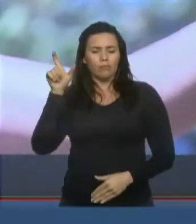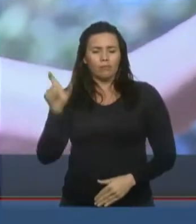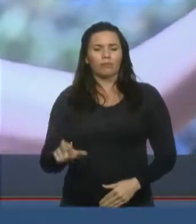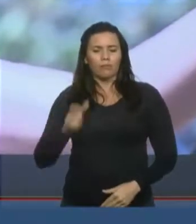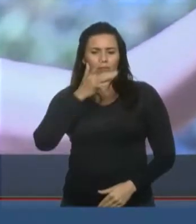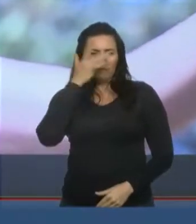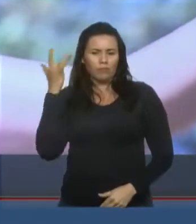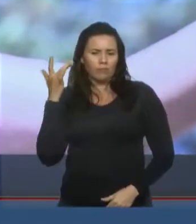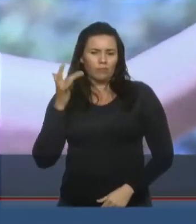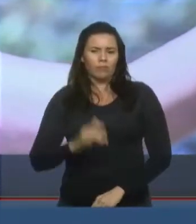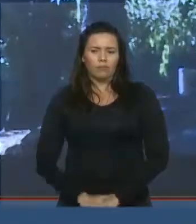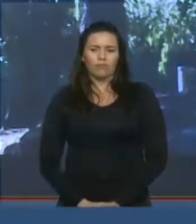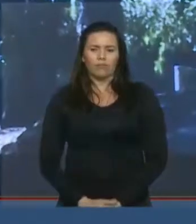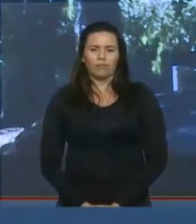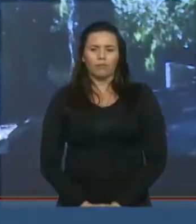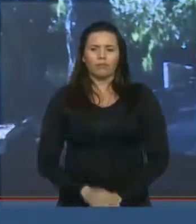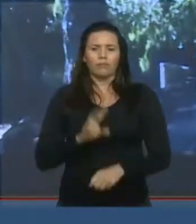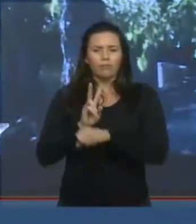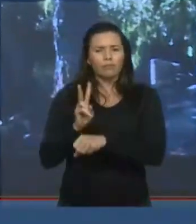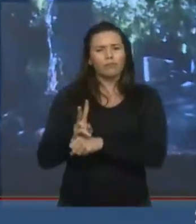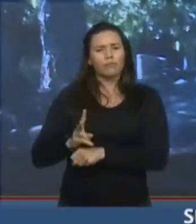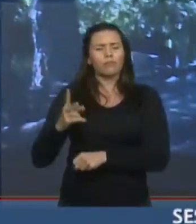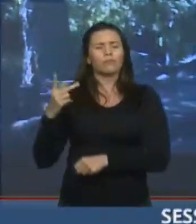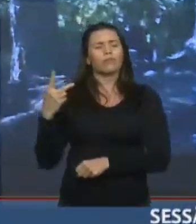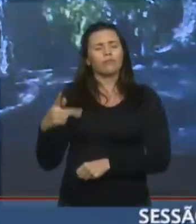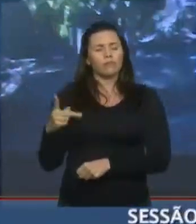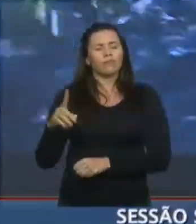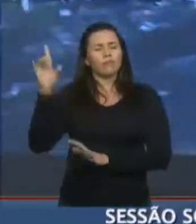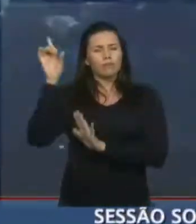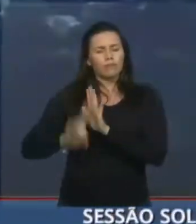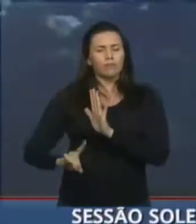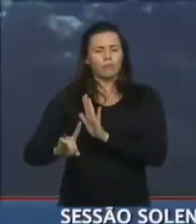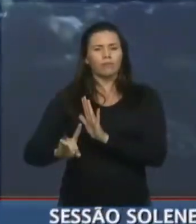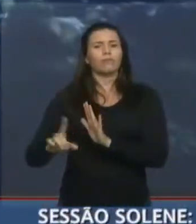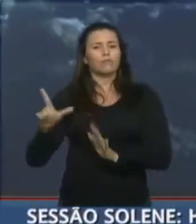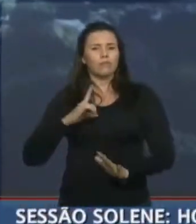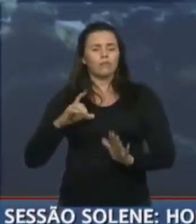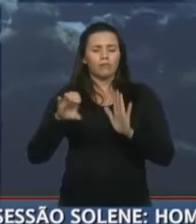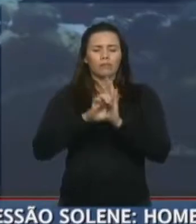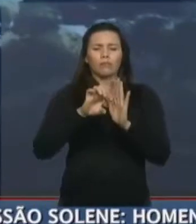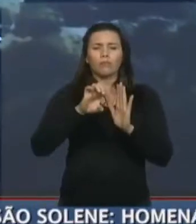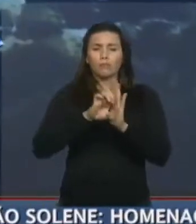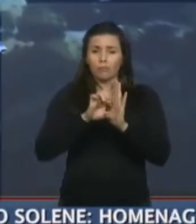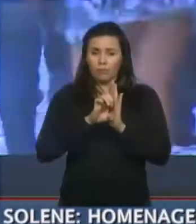nas disposições do Estatuto da Criança e do Adolescente. Em todo o Brasil,